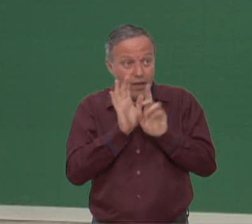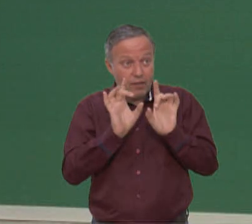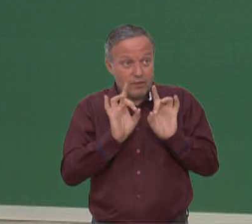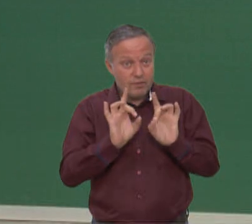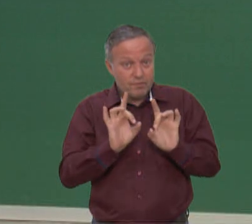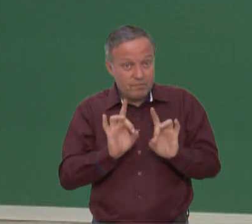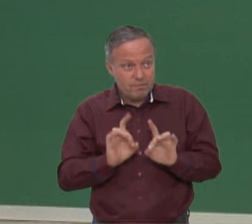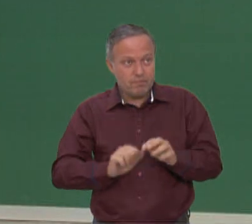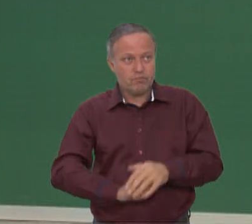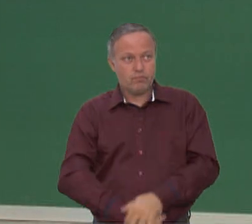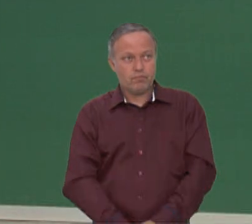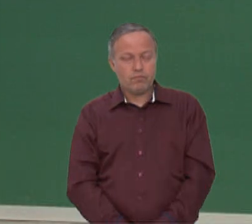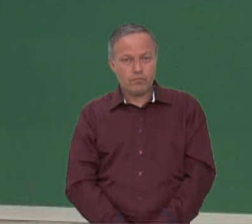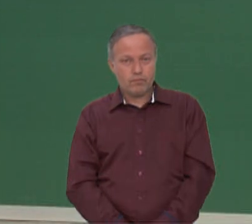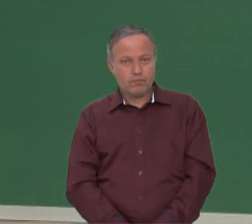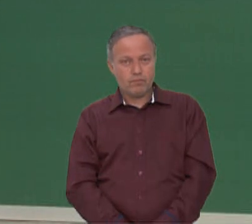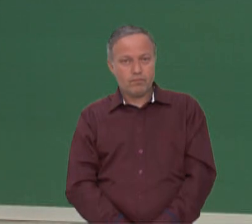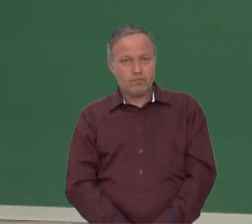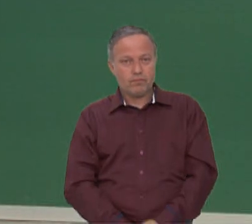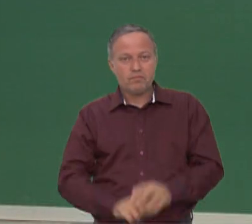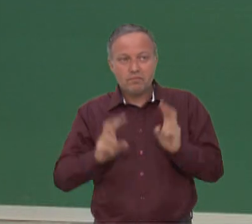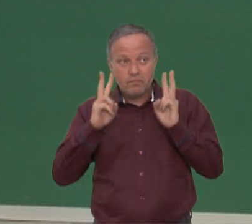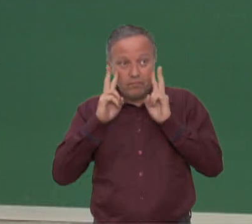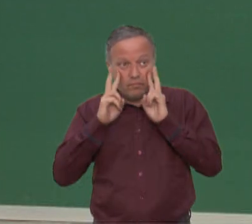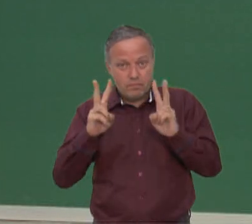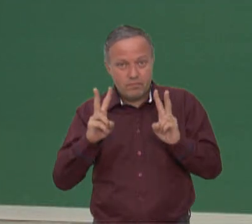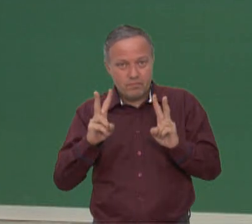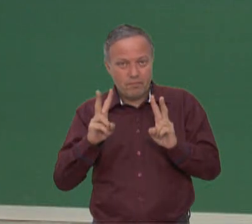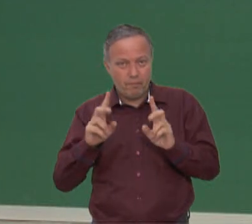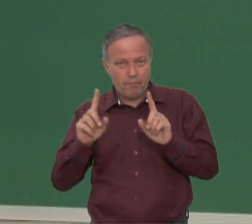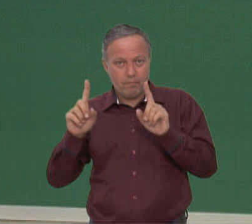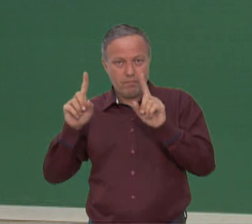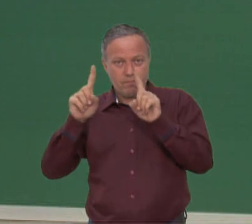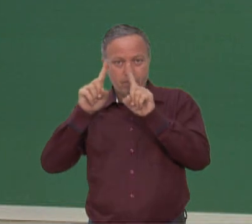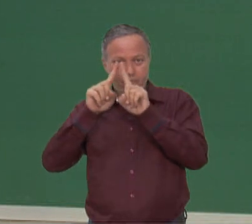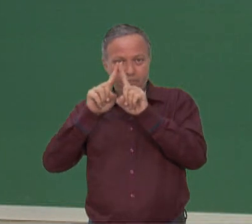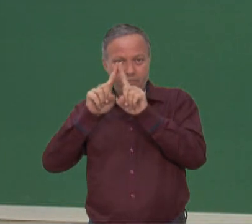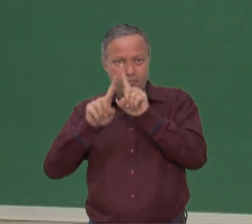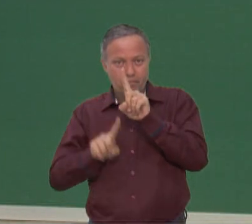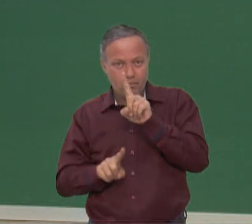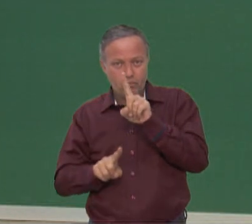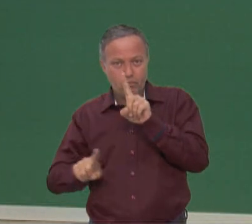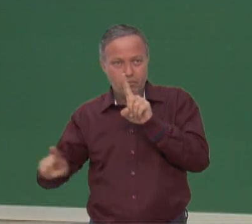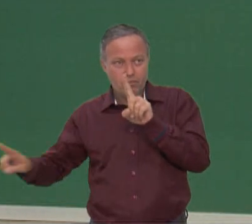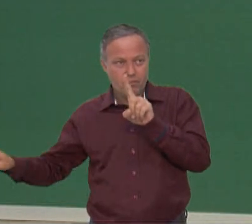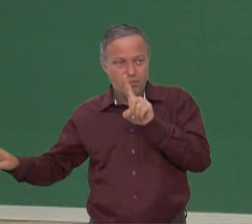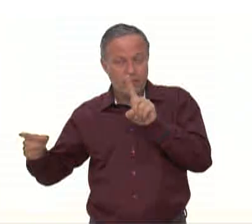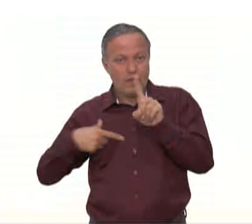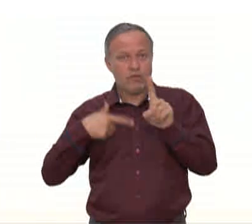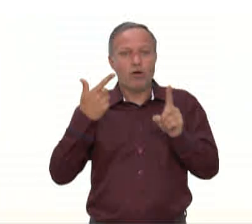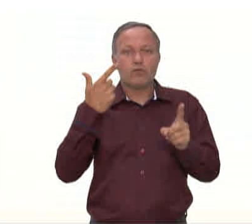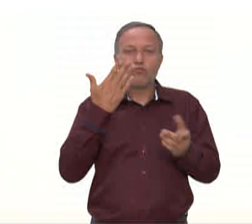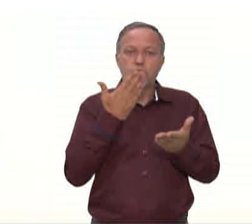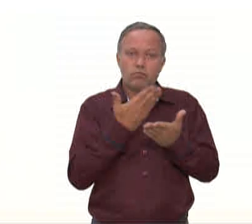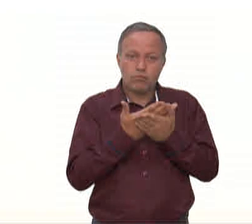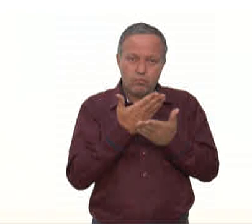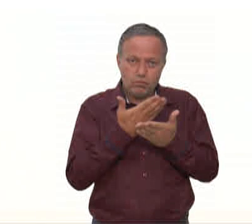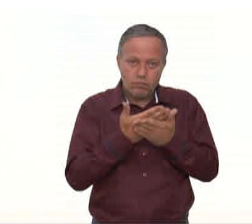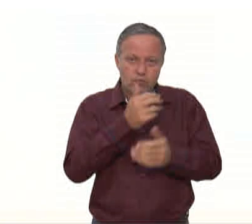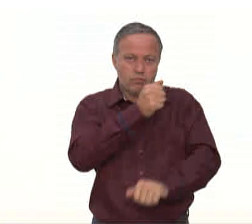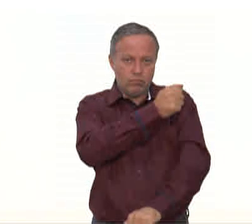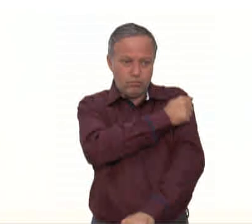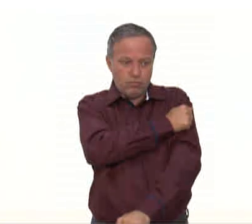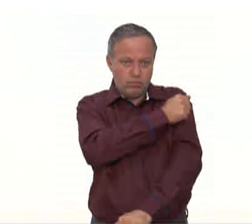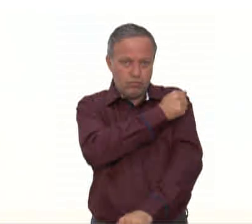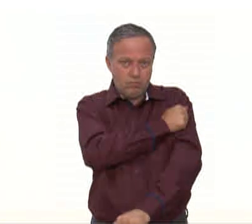tela, então temos aqui mais um gráfico para fazermos uma descrição. Um estudante no laboratório de física de sua